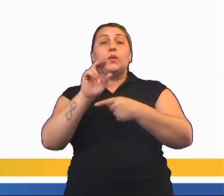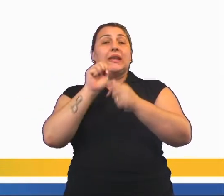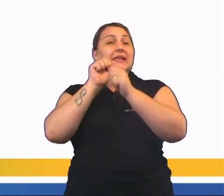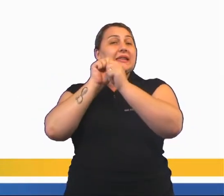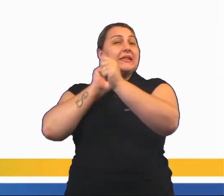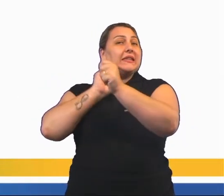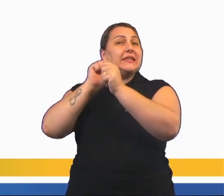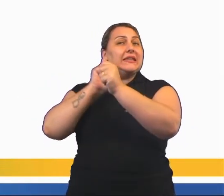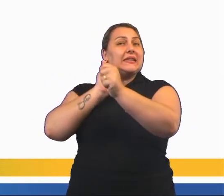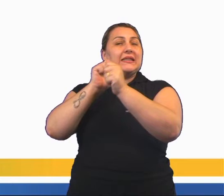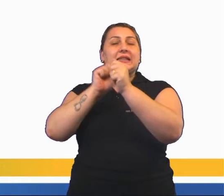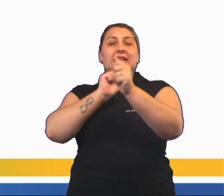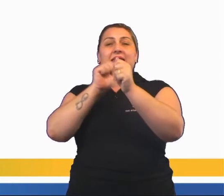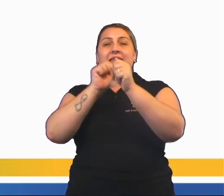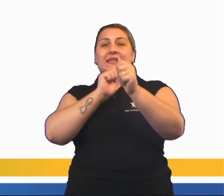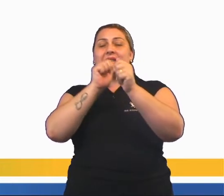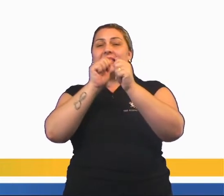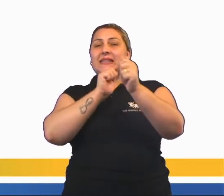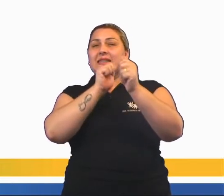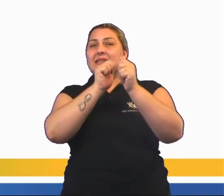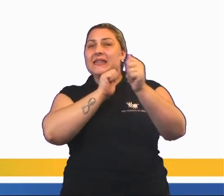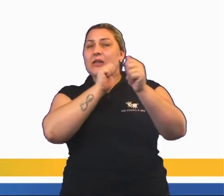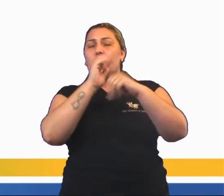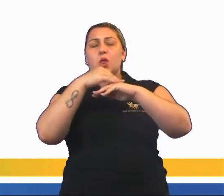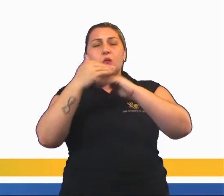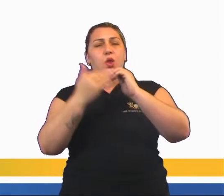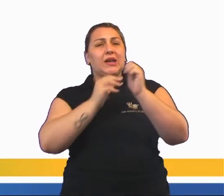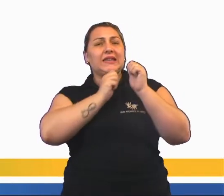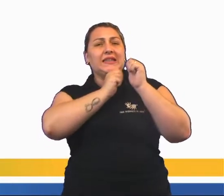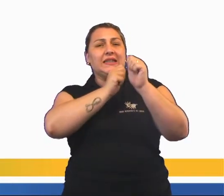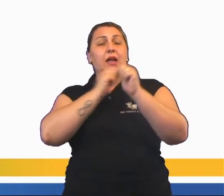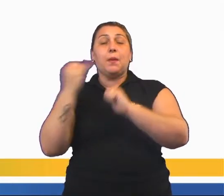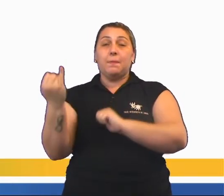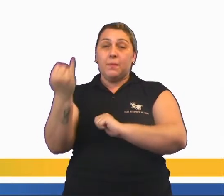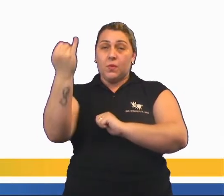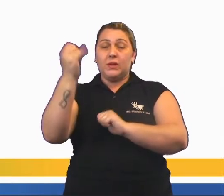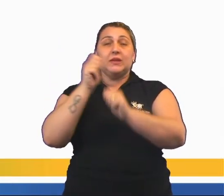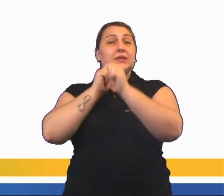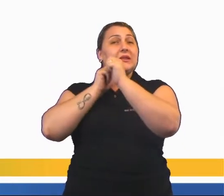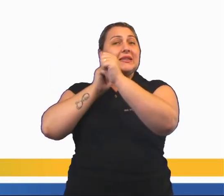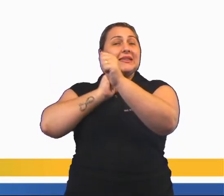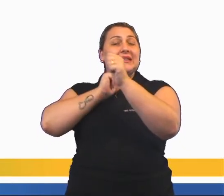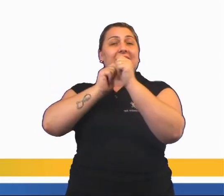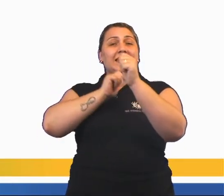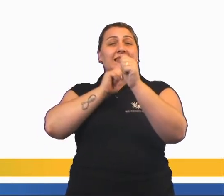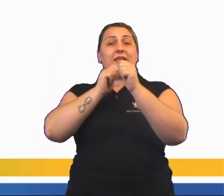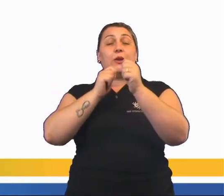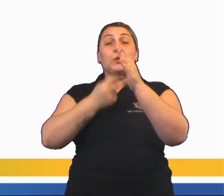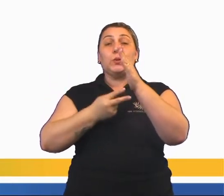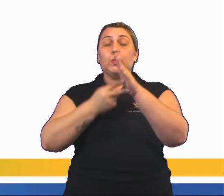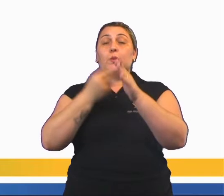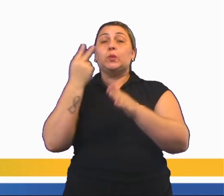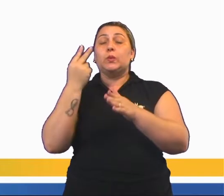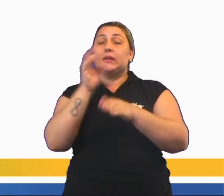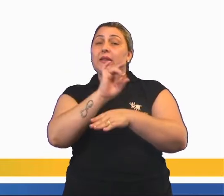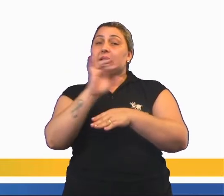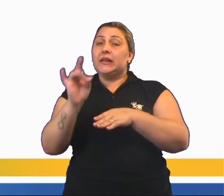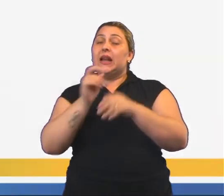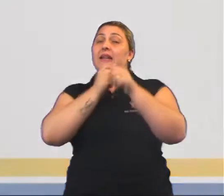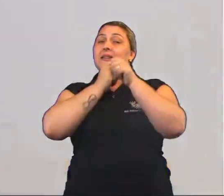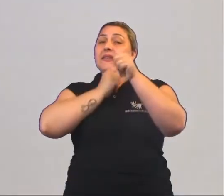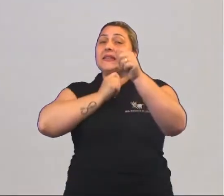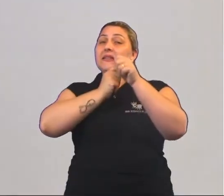dental entre todos os dentes. É importante passar o fio dental 2 vezes em cada